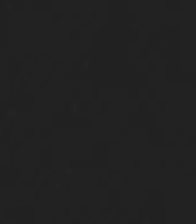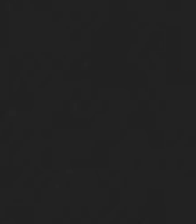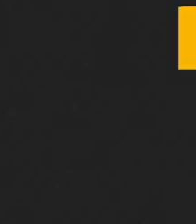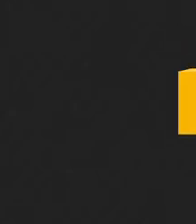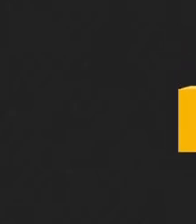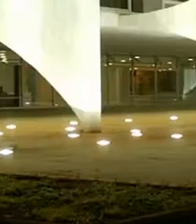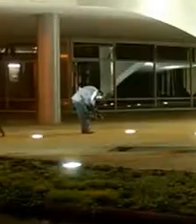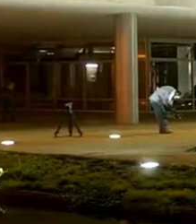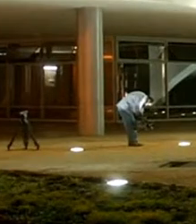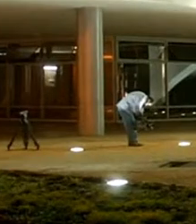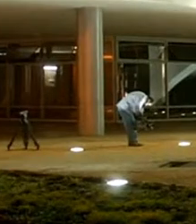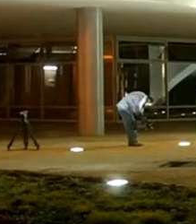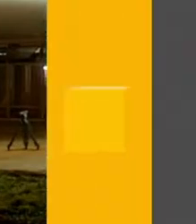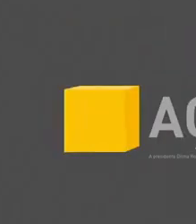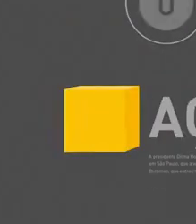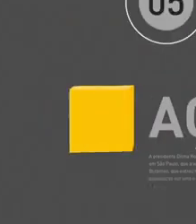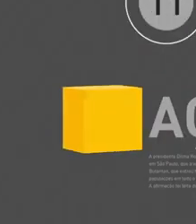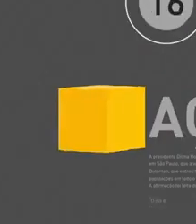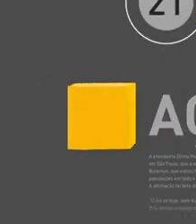ae